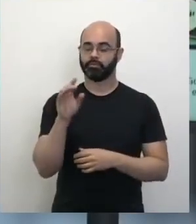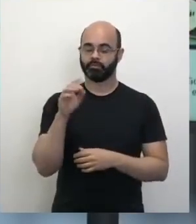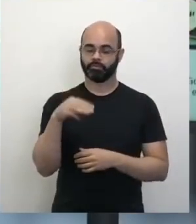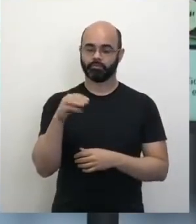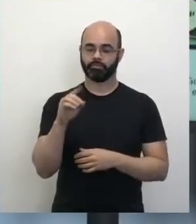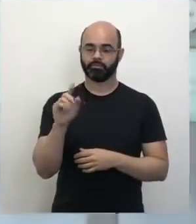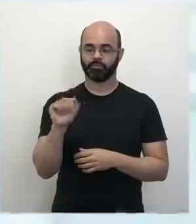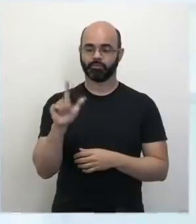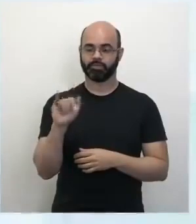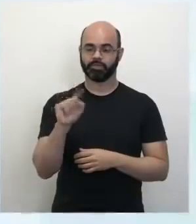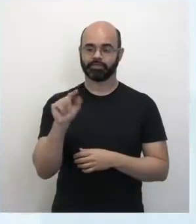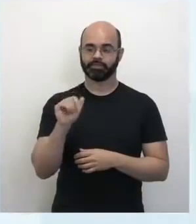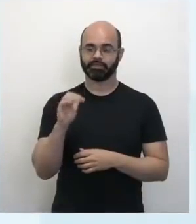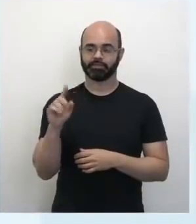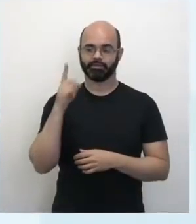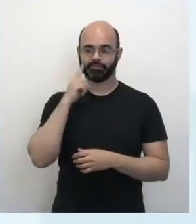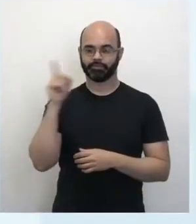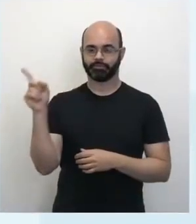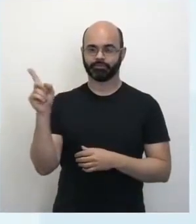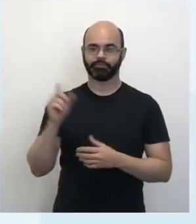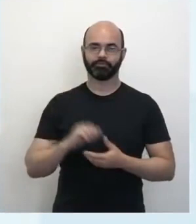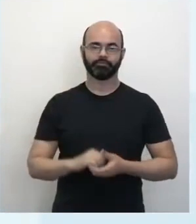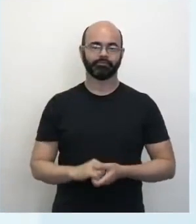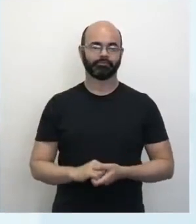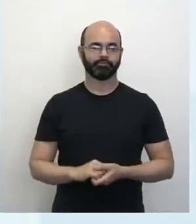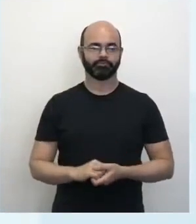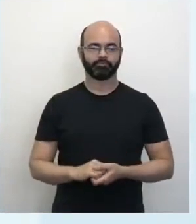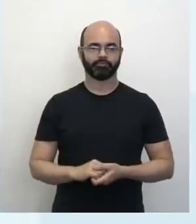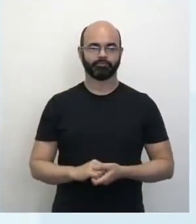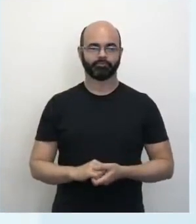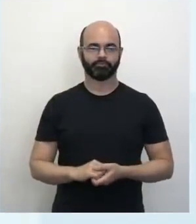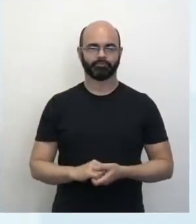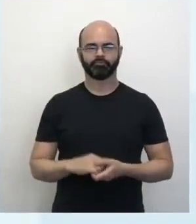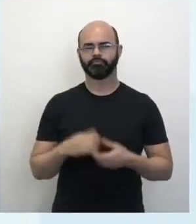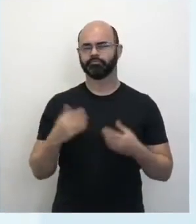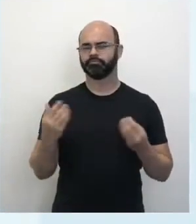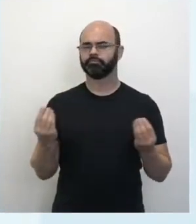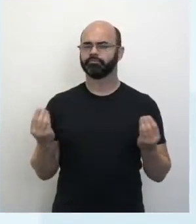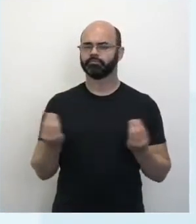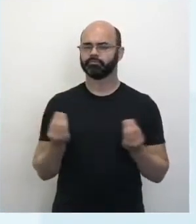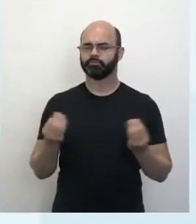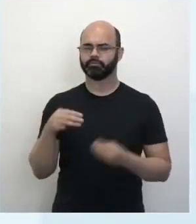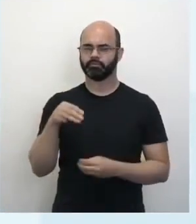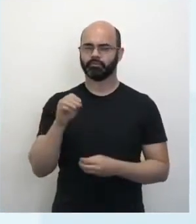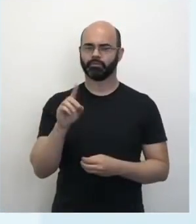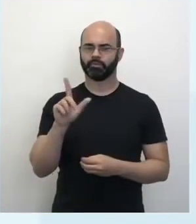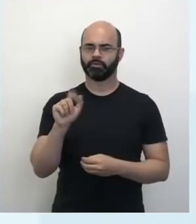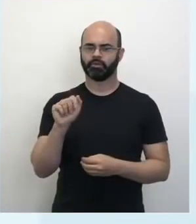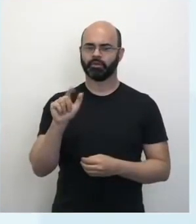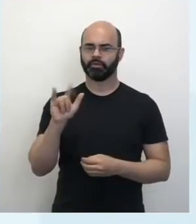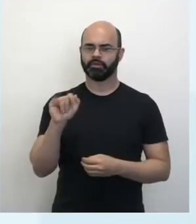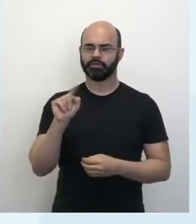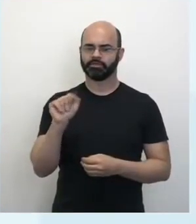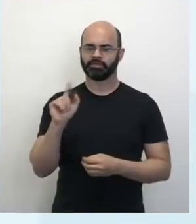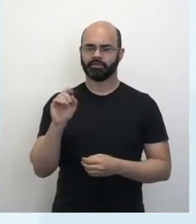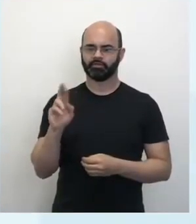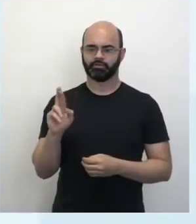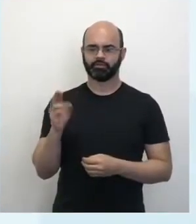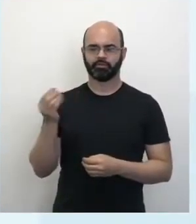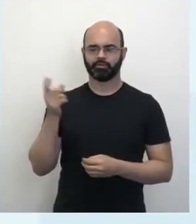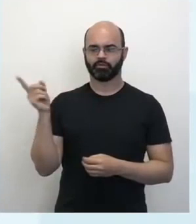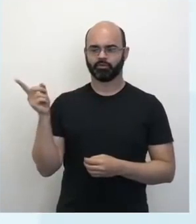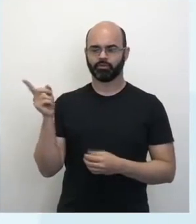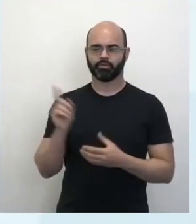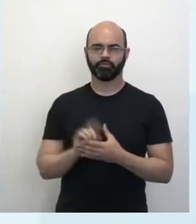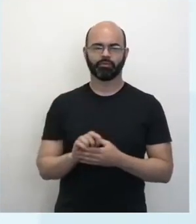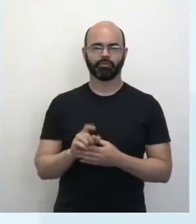segunda tirinha na tela aí para vocês. Então, vamos lá. E qual o efeito modalizador que vai aparecer aí no quadro da